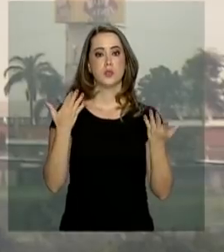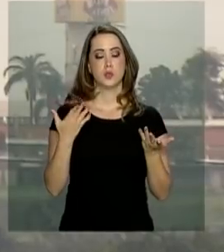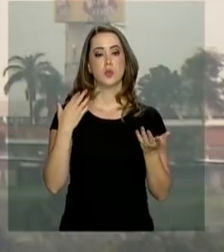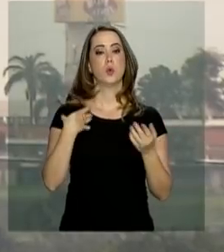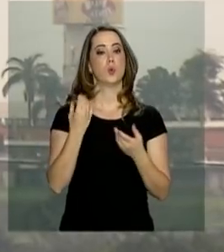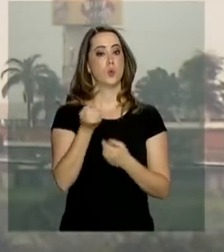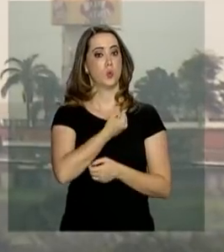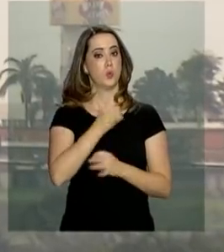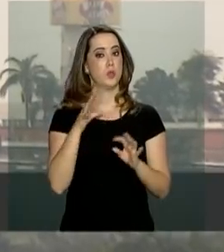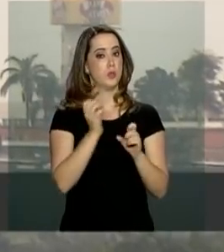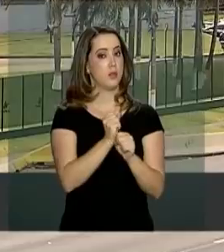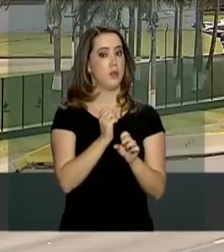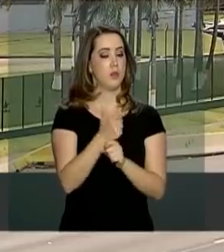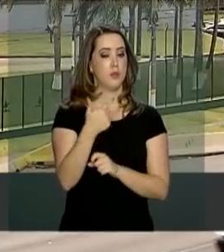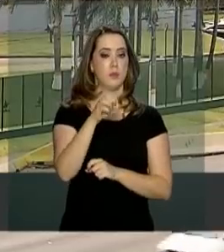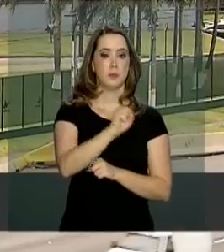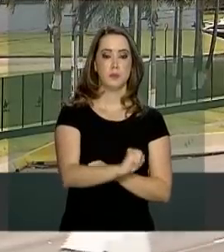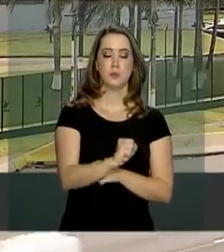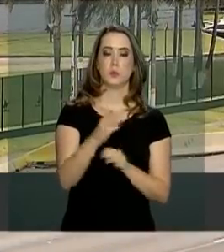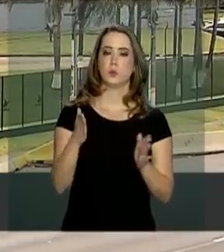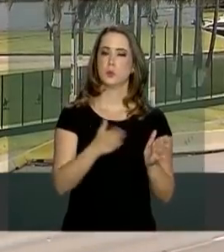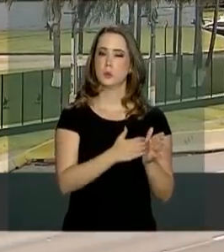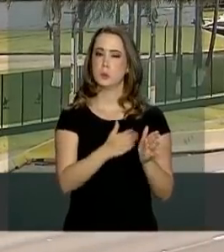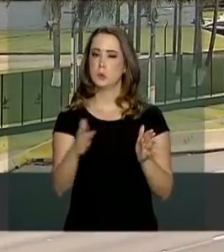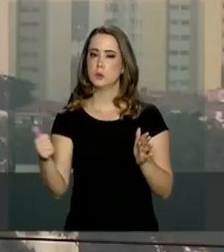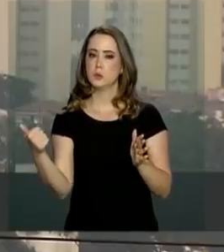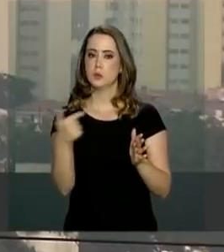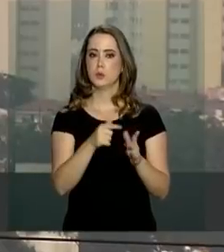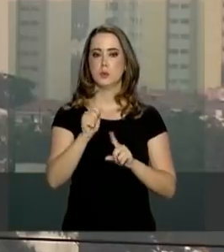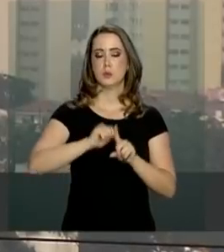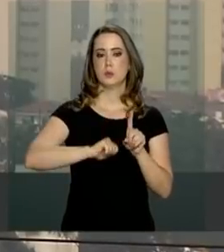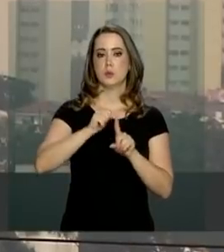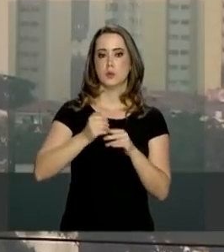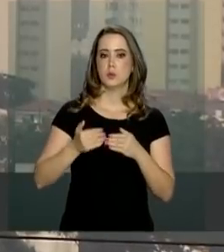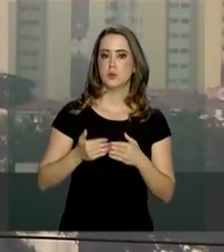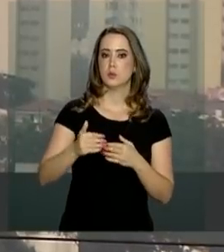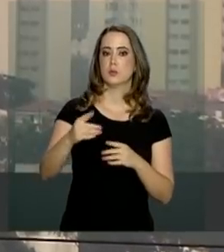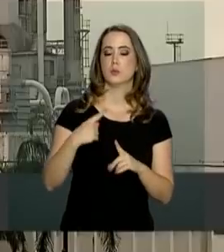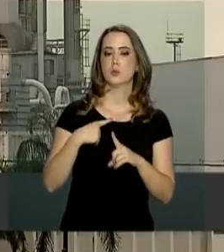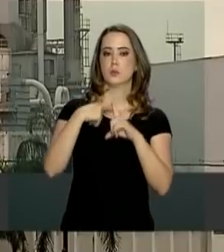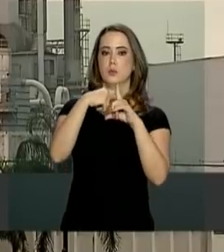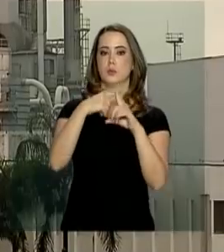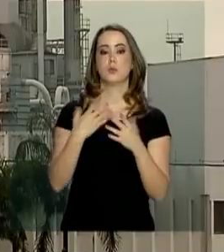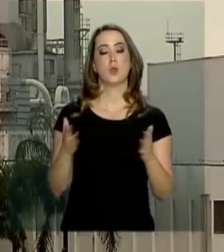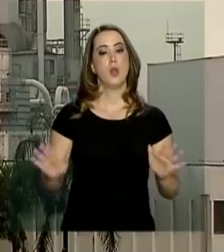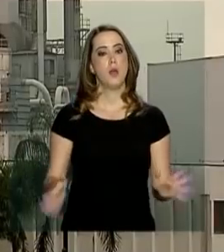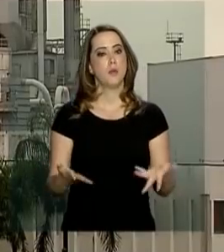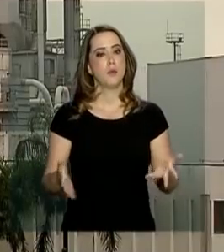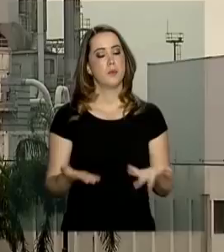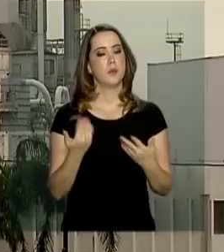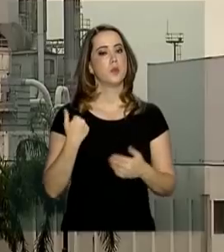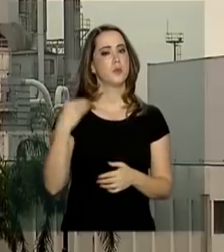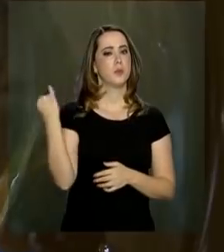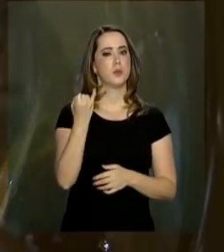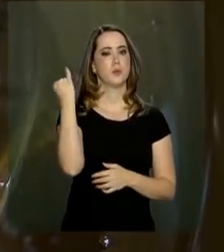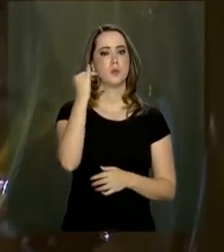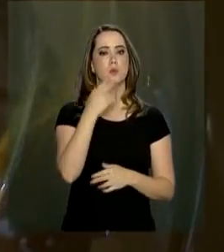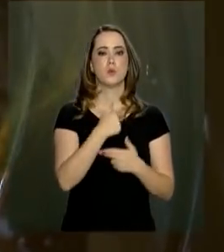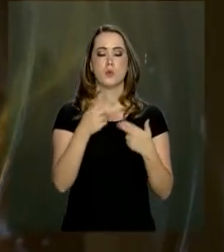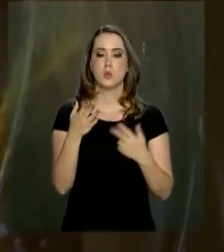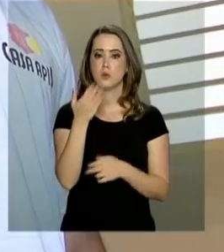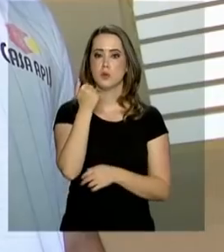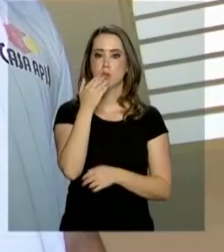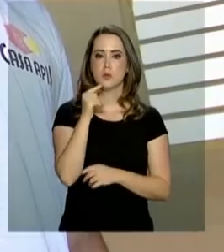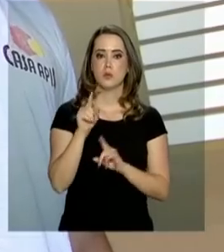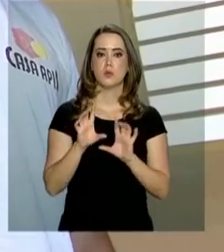índices acumulados em 2018 e nos últimos 12 meses continuam positivos. A produção mais relevante foi dos